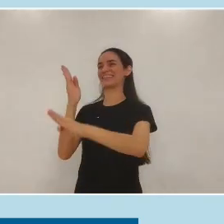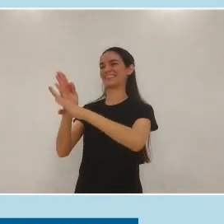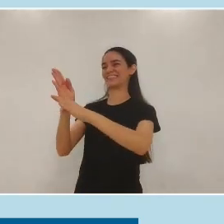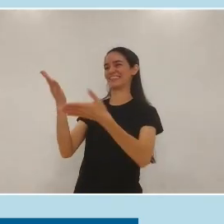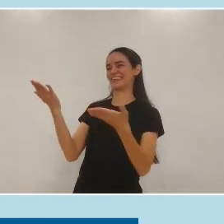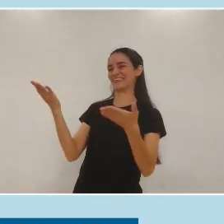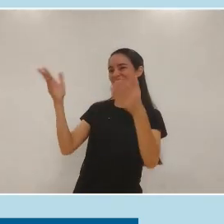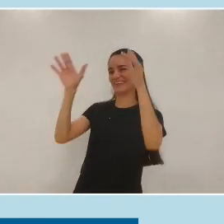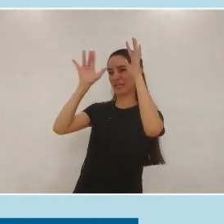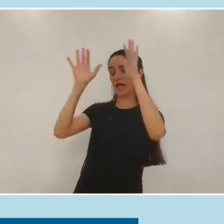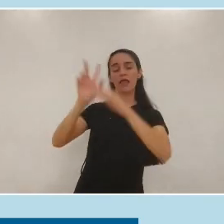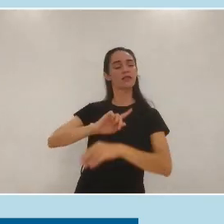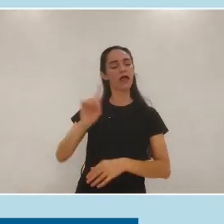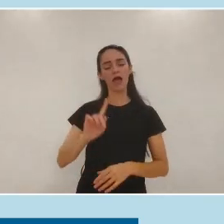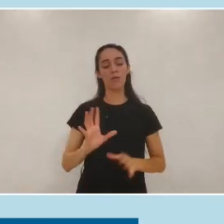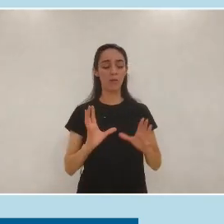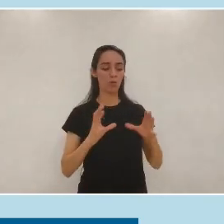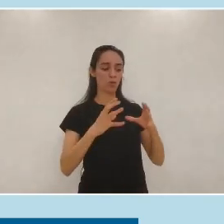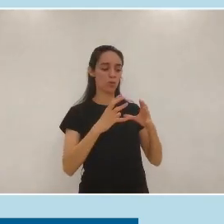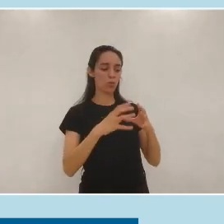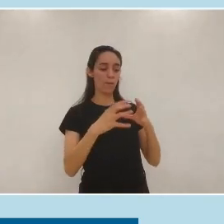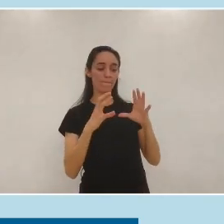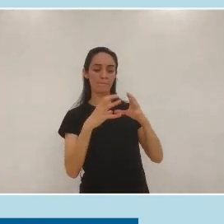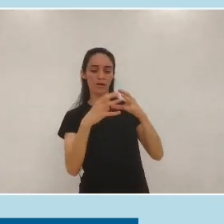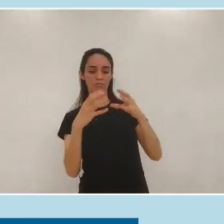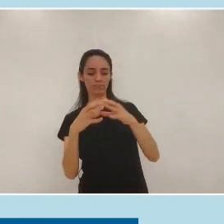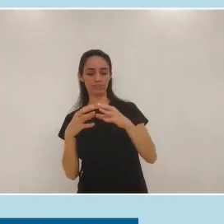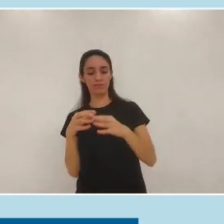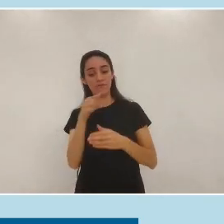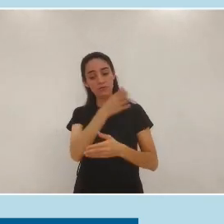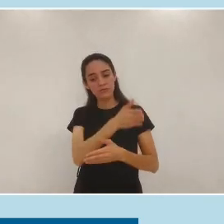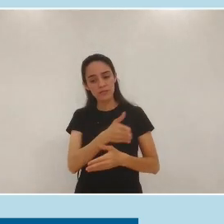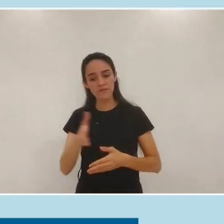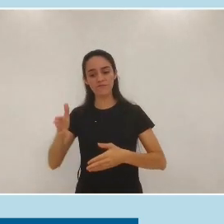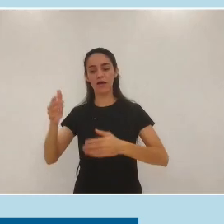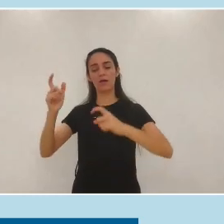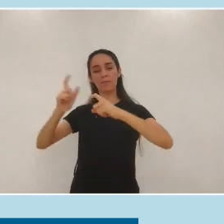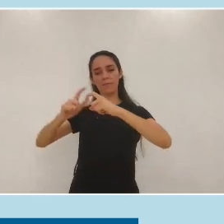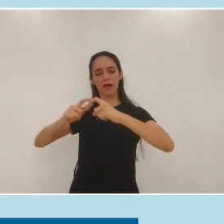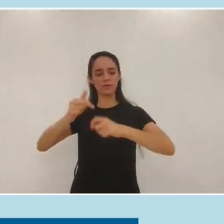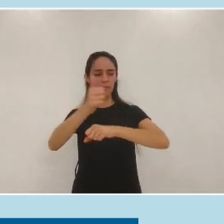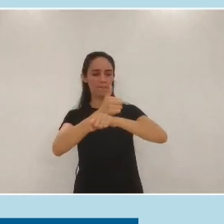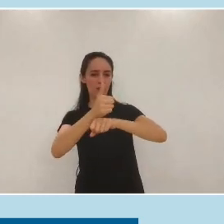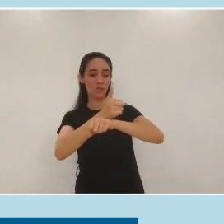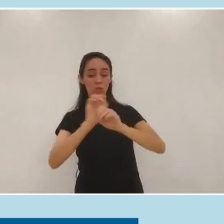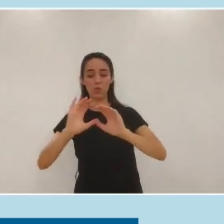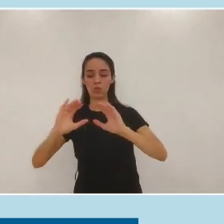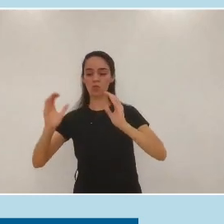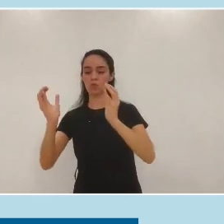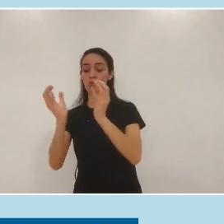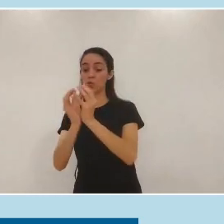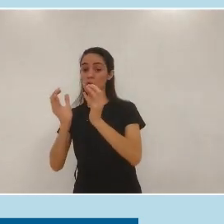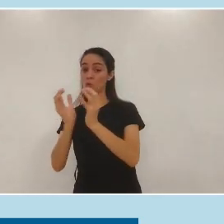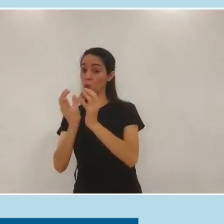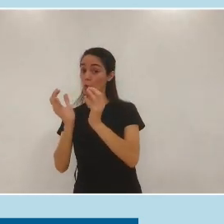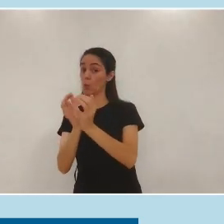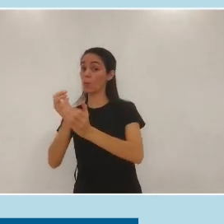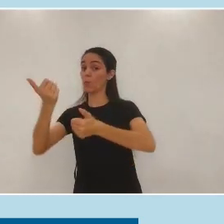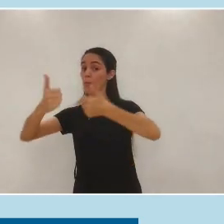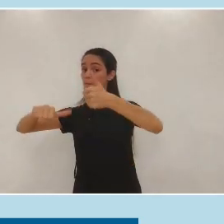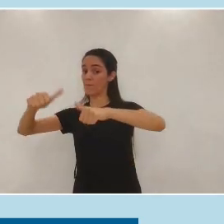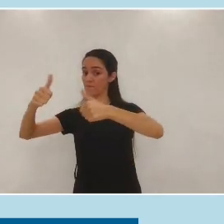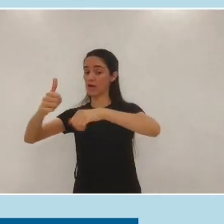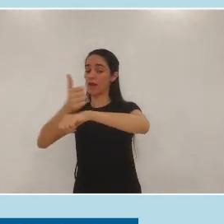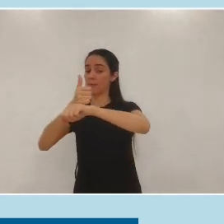de manifestações clínicas que o profissional, os multiprofissionais vão avaliar para chegar no